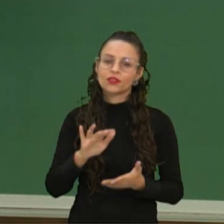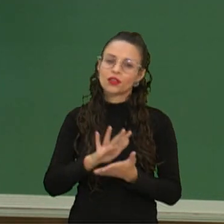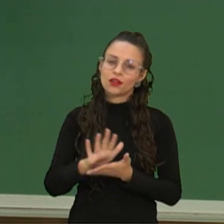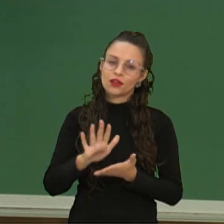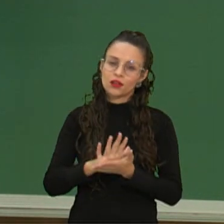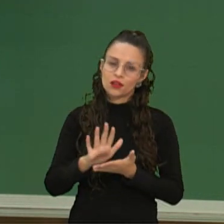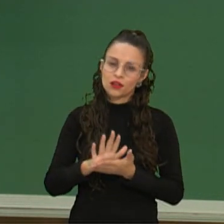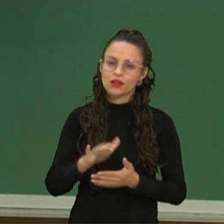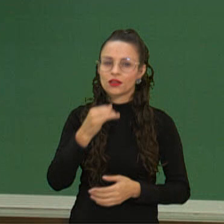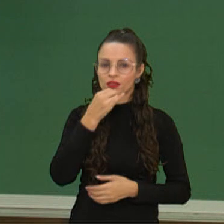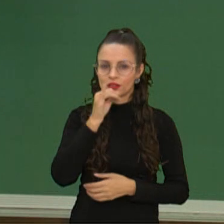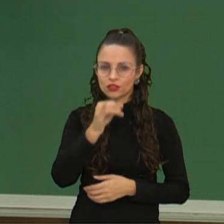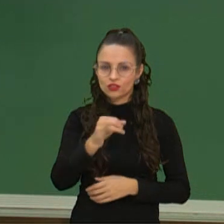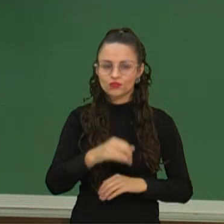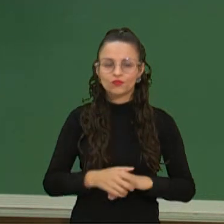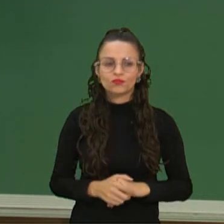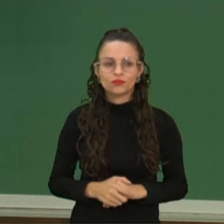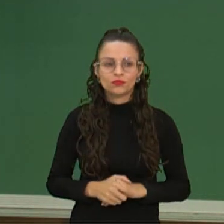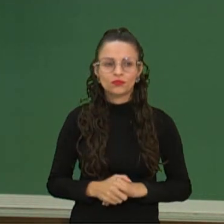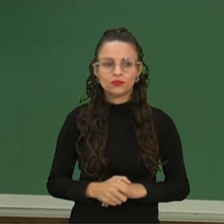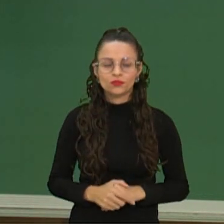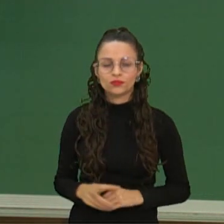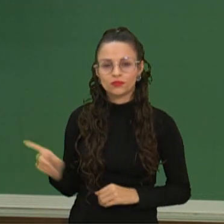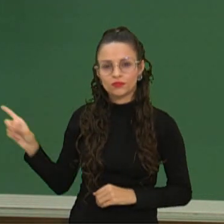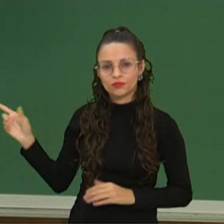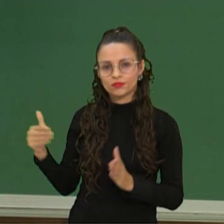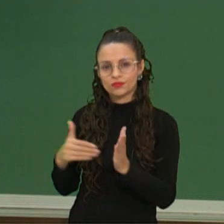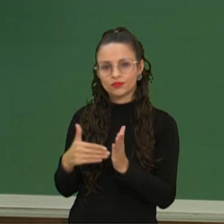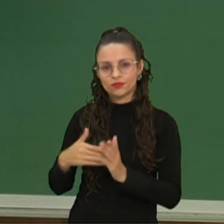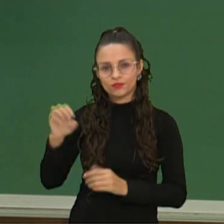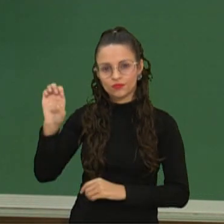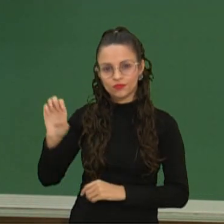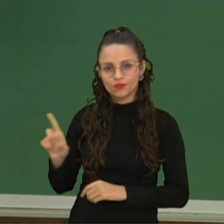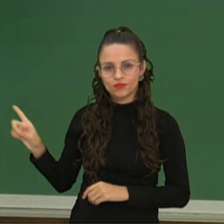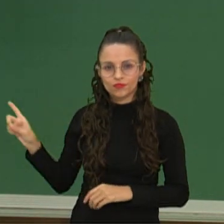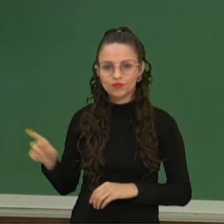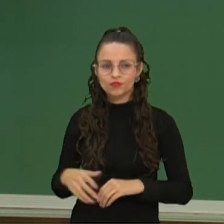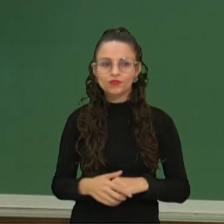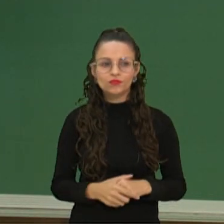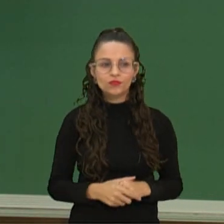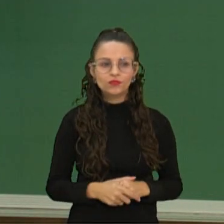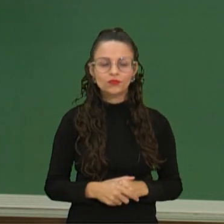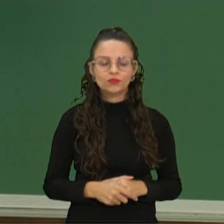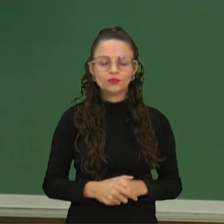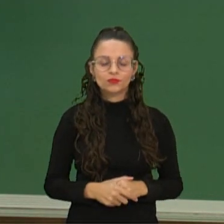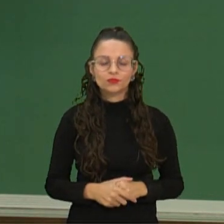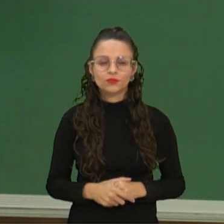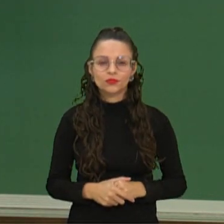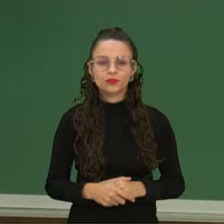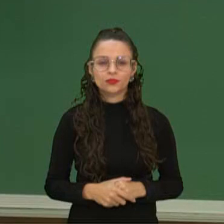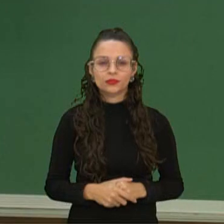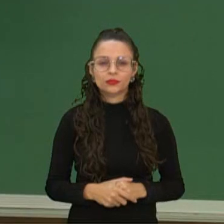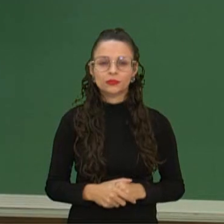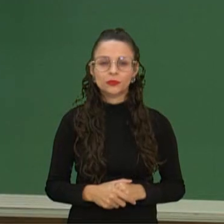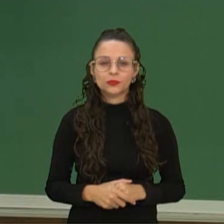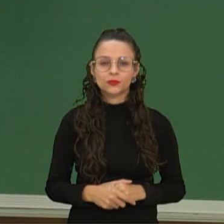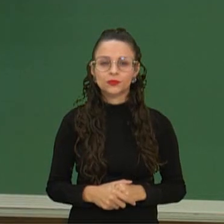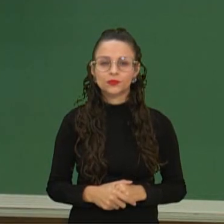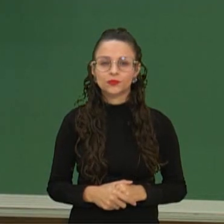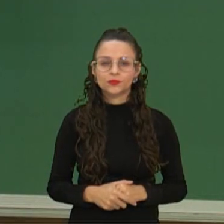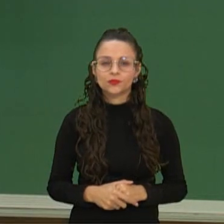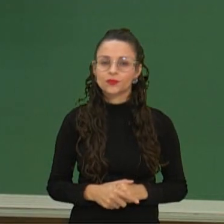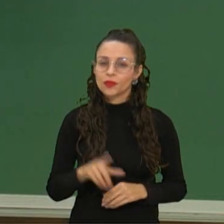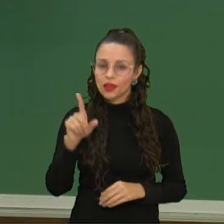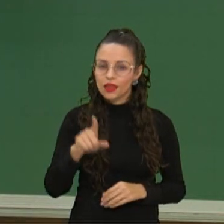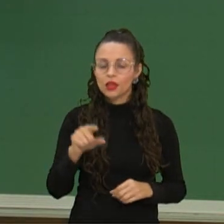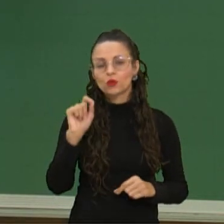energia. And drive, que está aqui a última, olha, letra E, drive a fuel efficient vehicle, perdão, que é